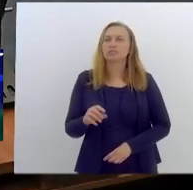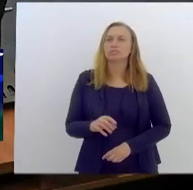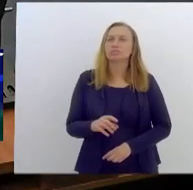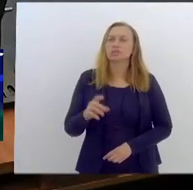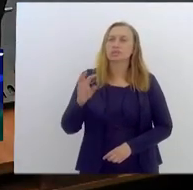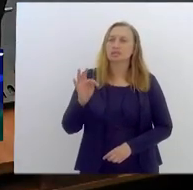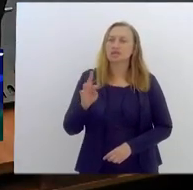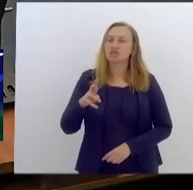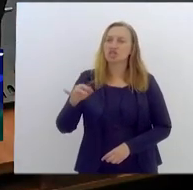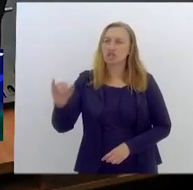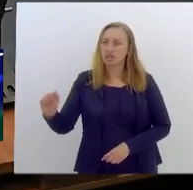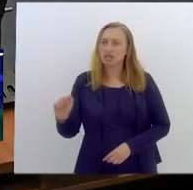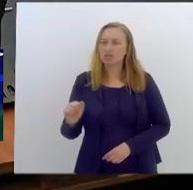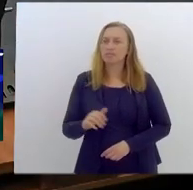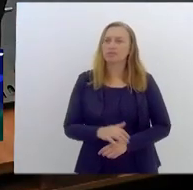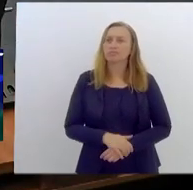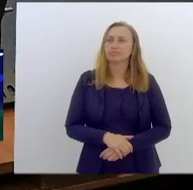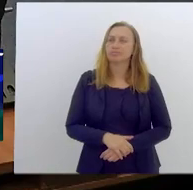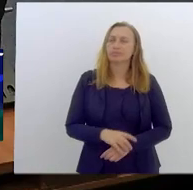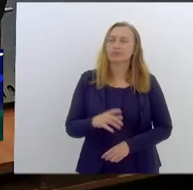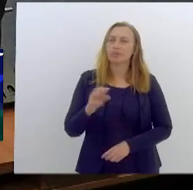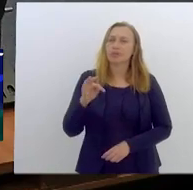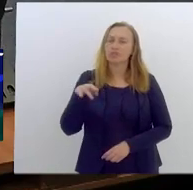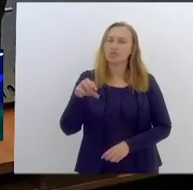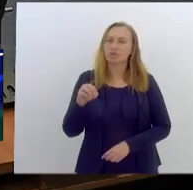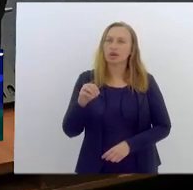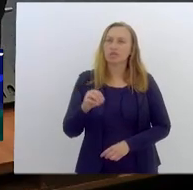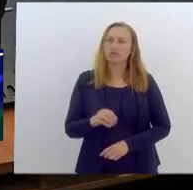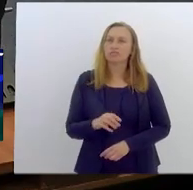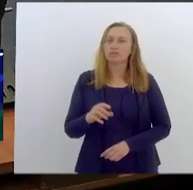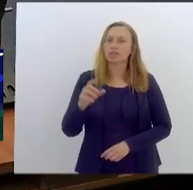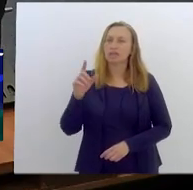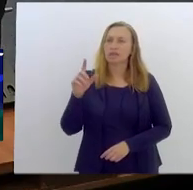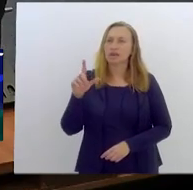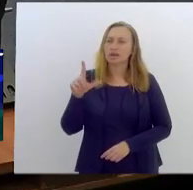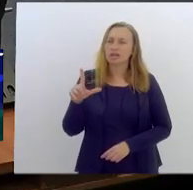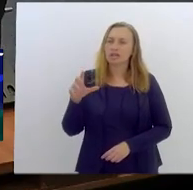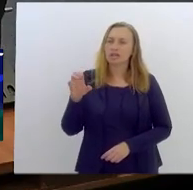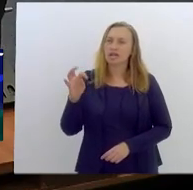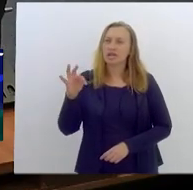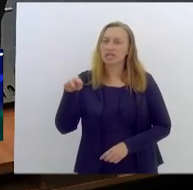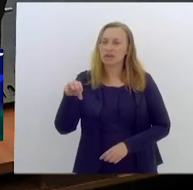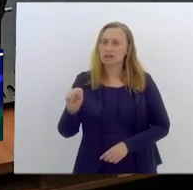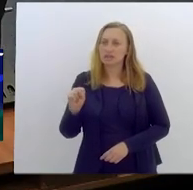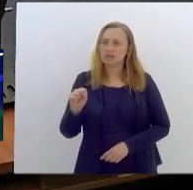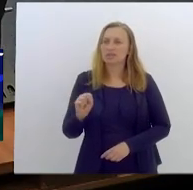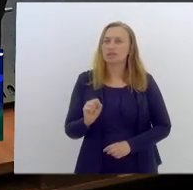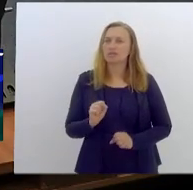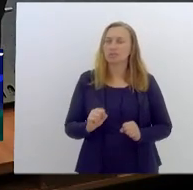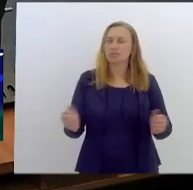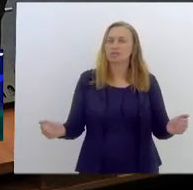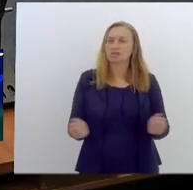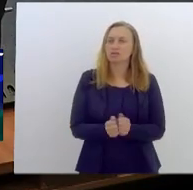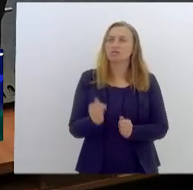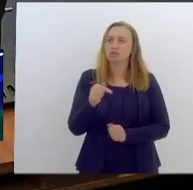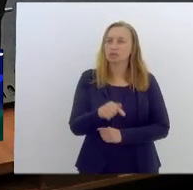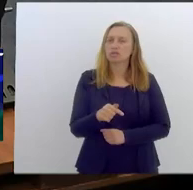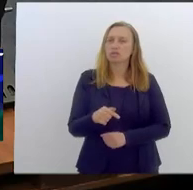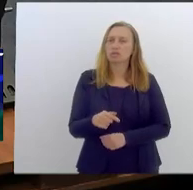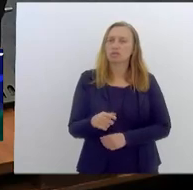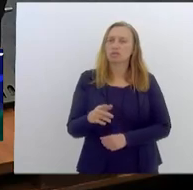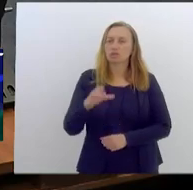Soldado Teixeira e Soldado Elias, para que possam estar junto aqui conosco, Tia